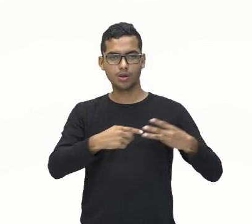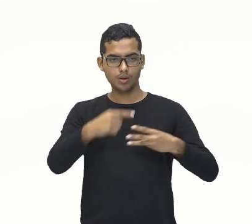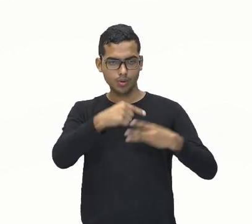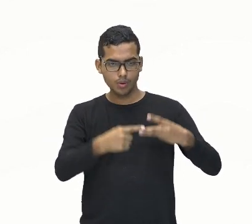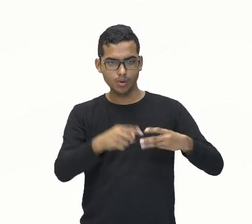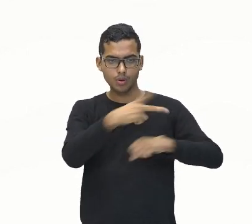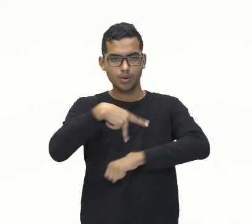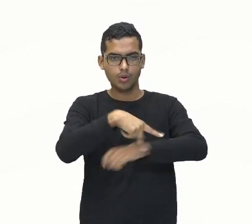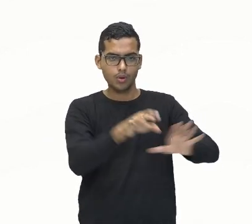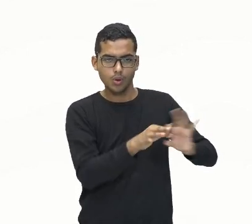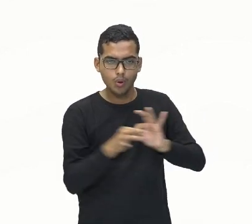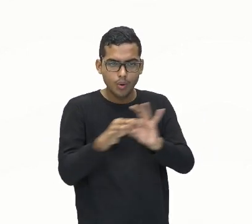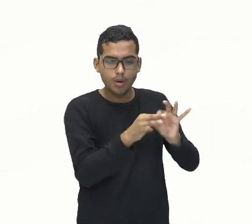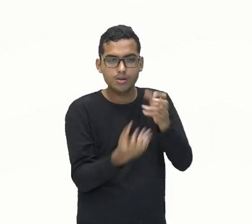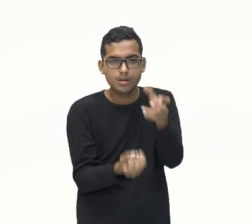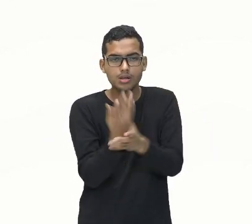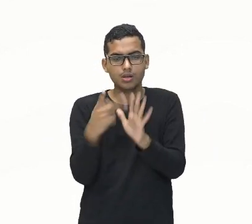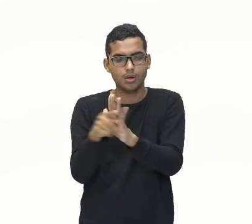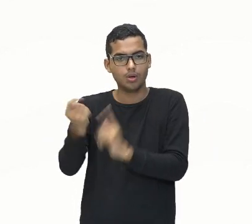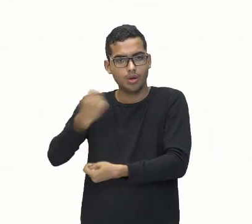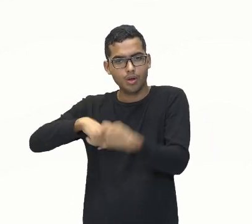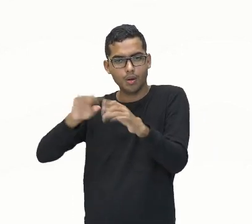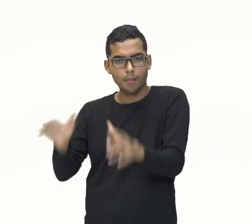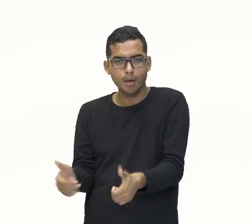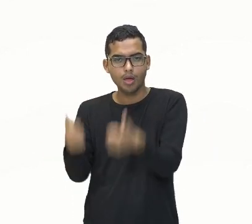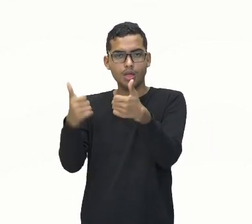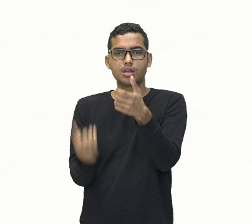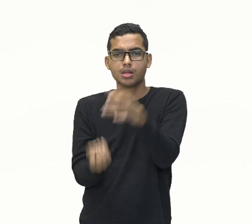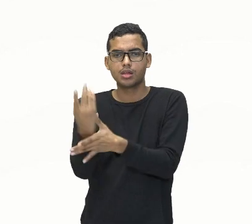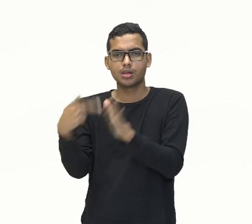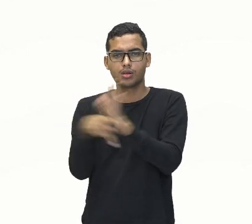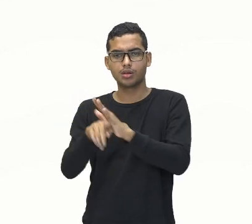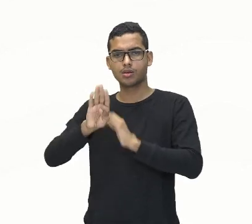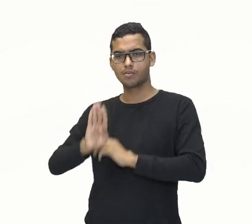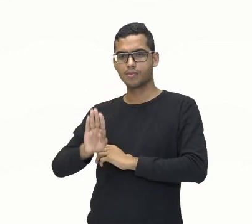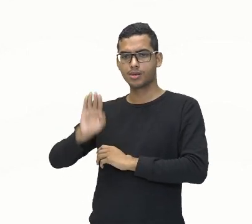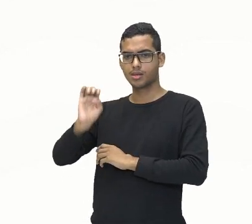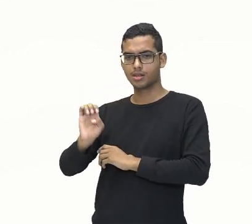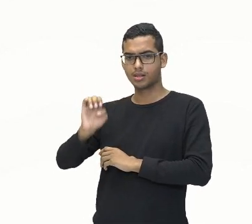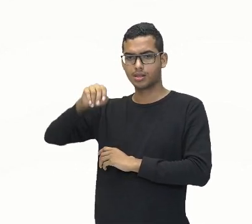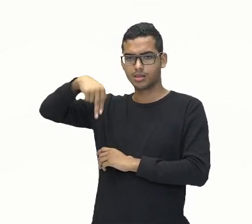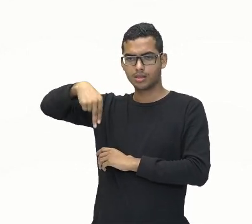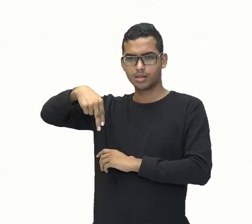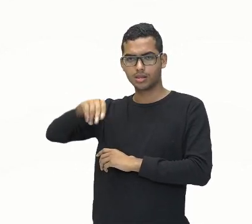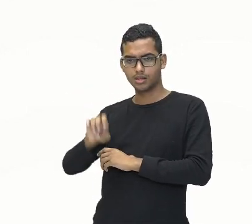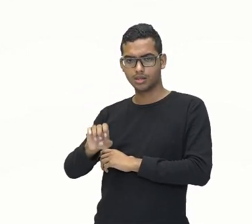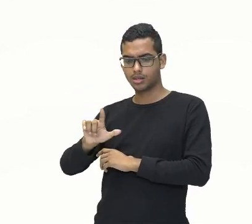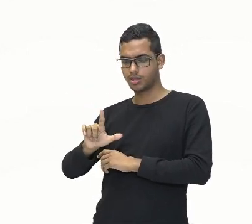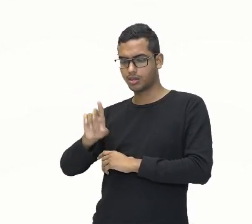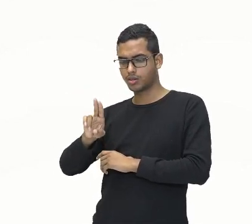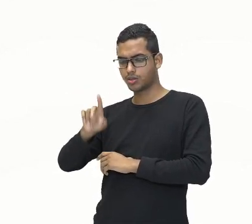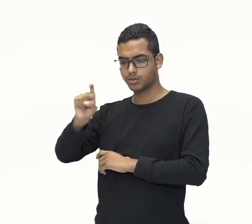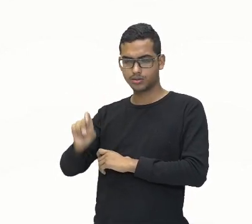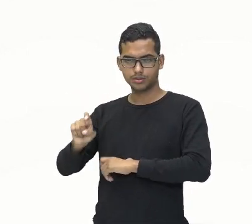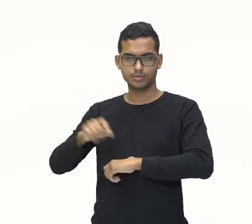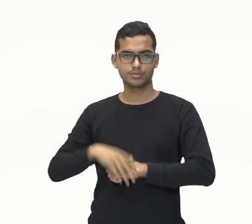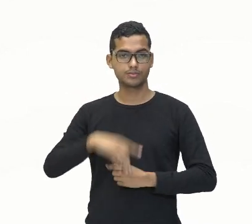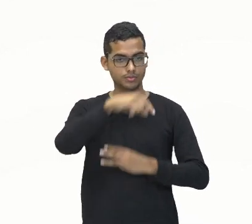o Benelux. Atenção para esse detalhe desse nome Benelux. São 3 países,